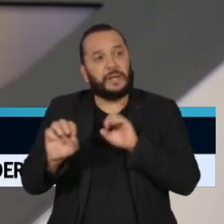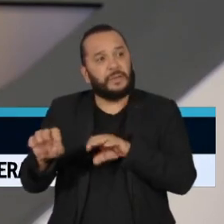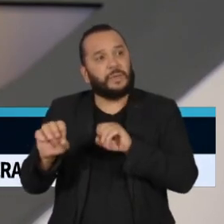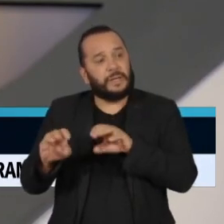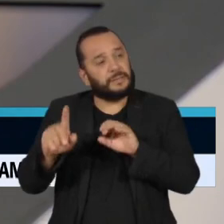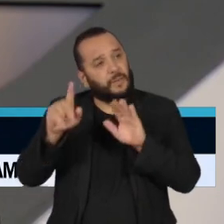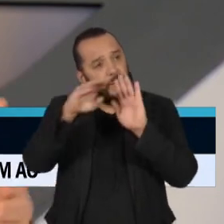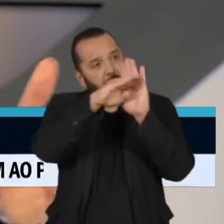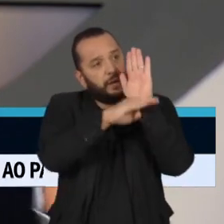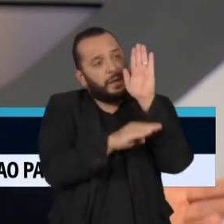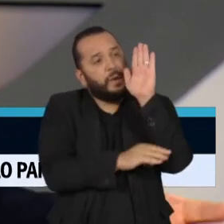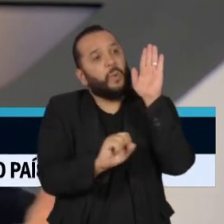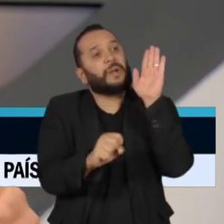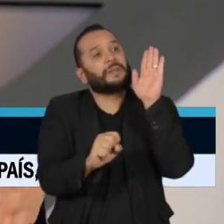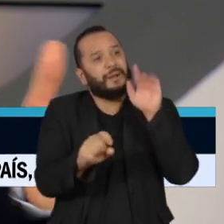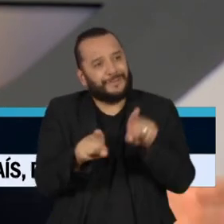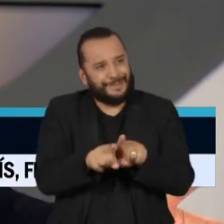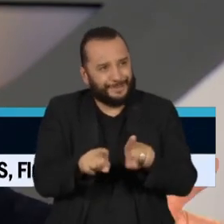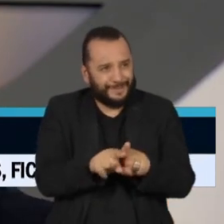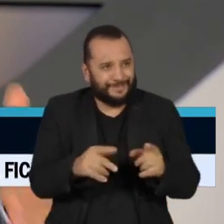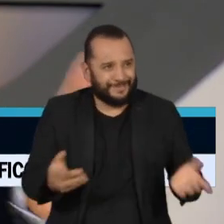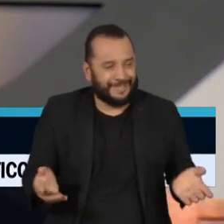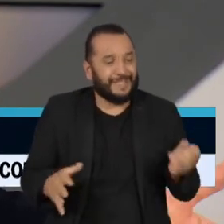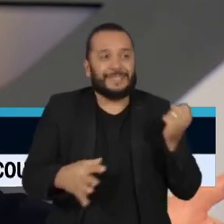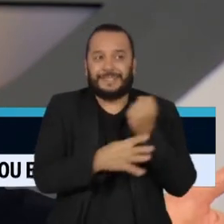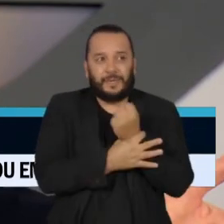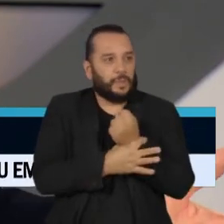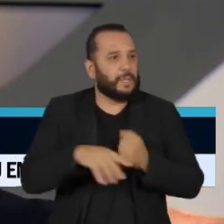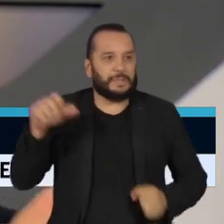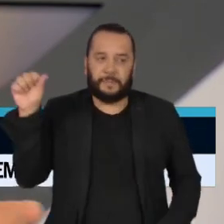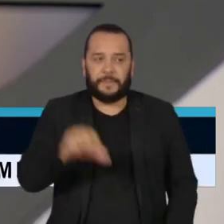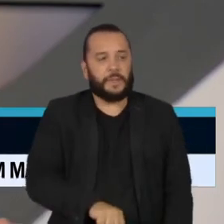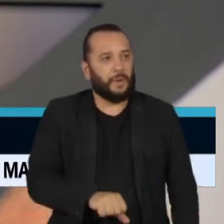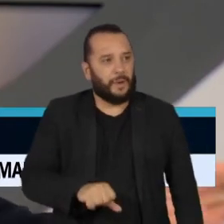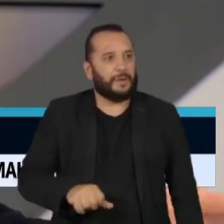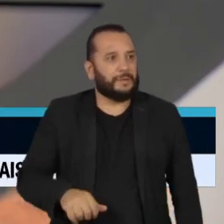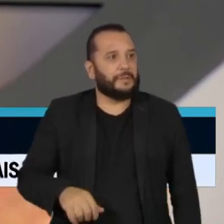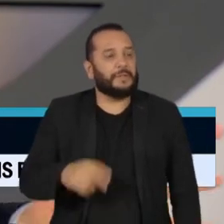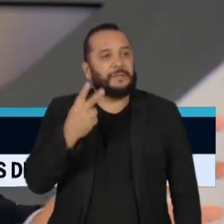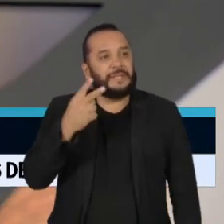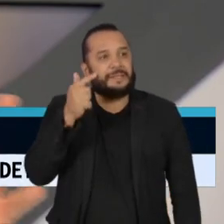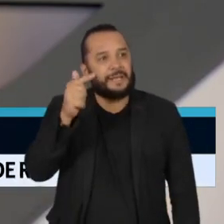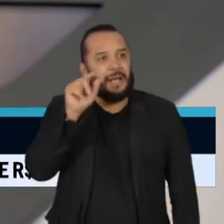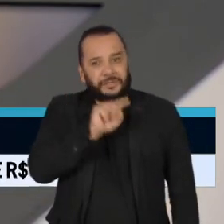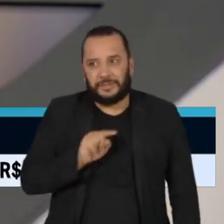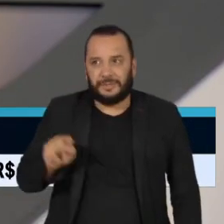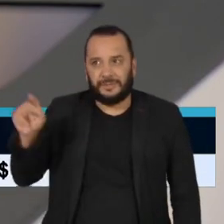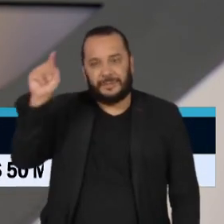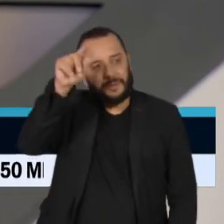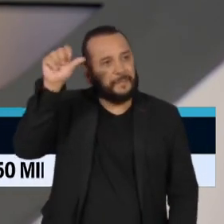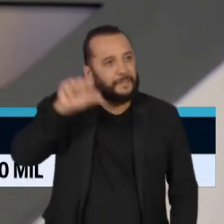no país e é a segurança é a pior das 27 unidades da Federação quer dizer é uma coisa para a gente discutir depois